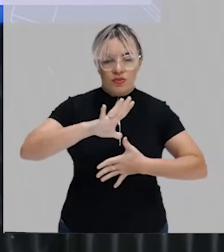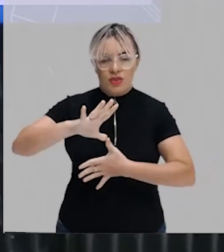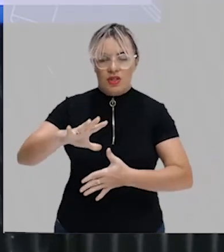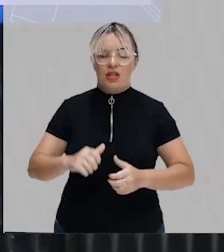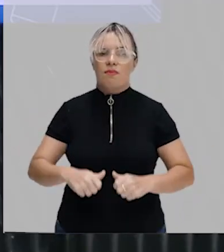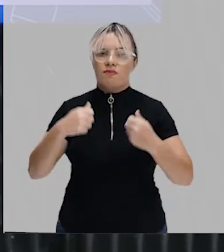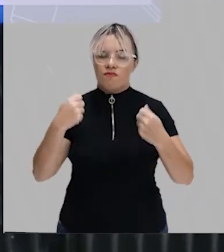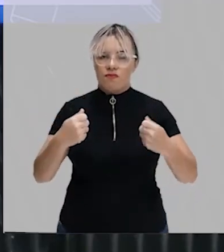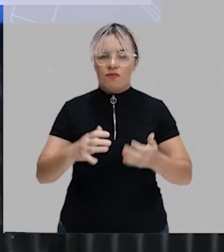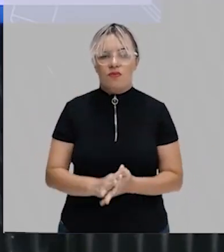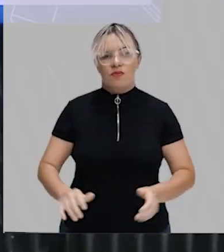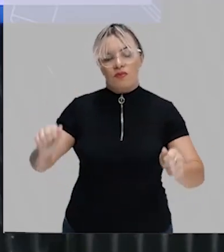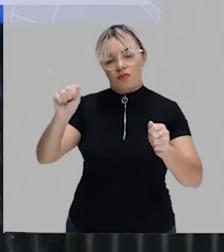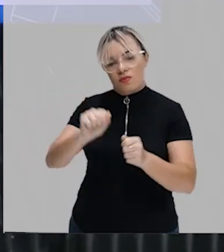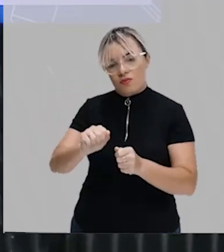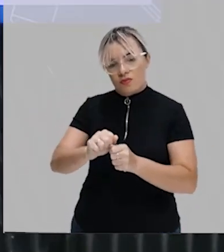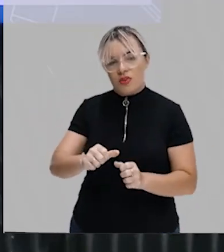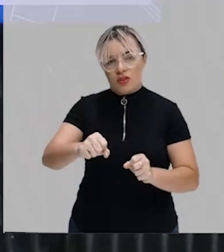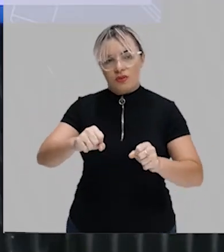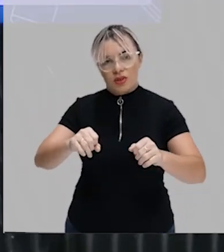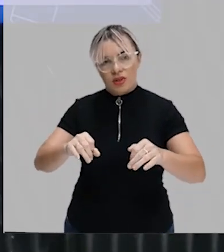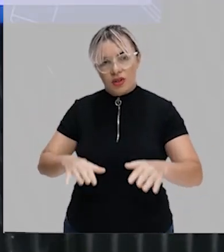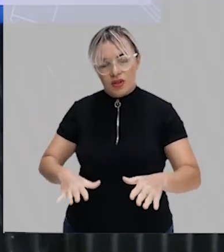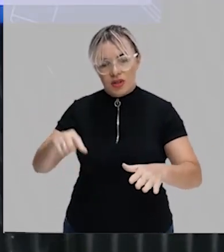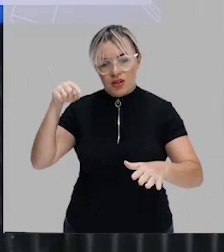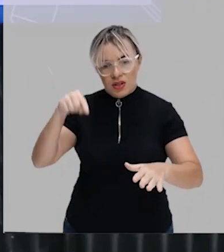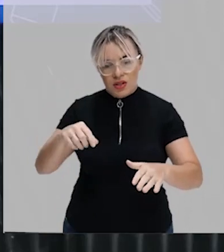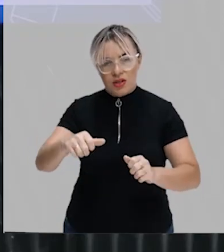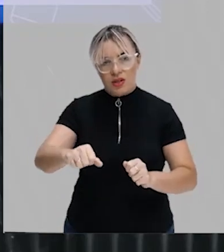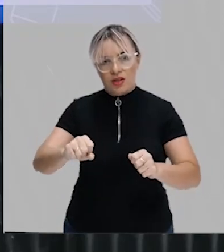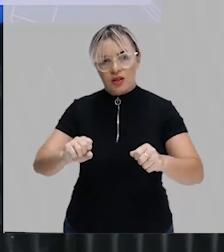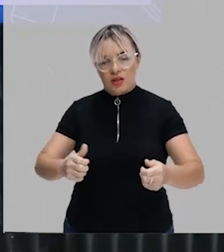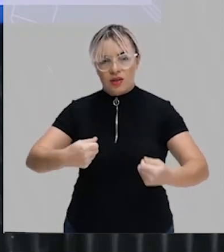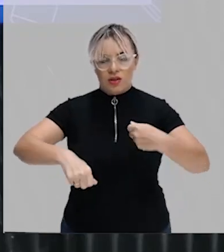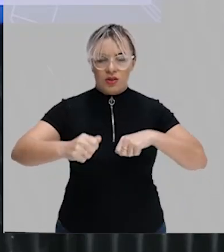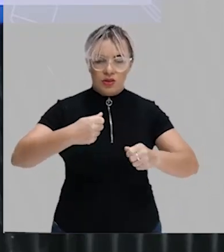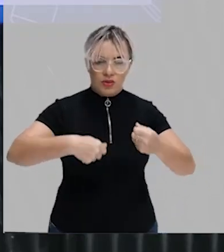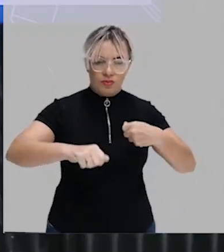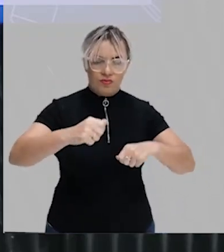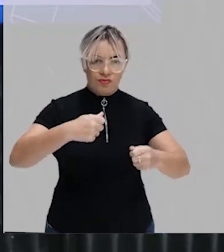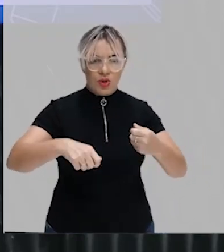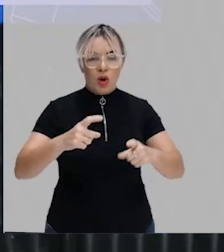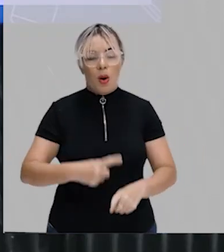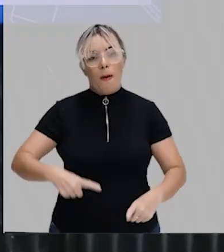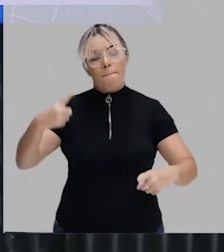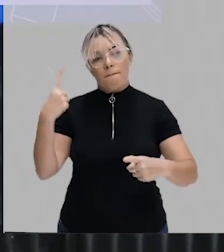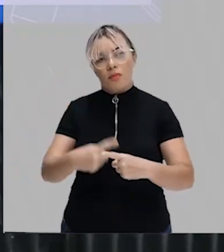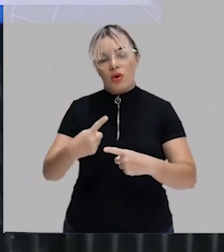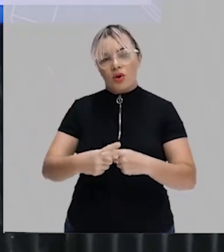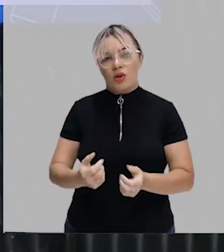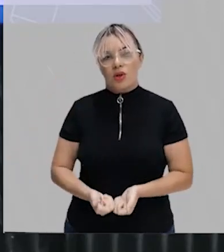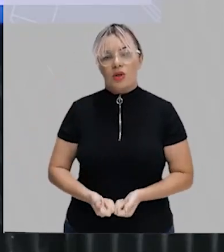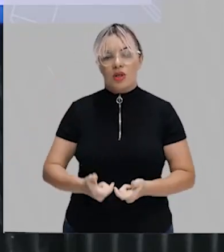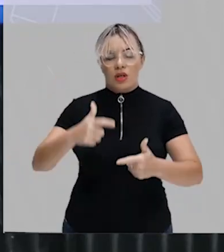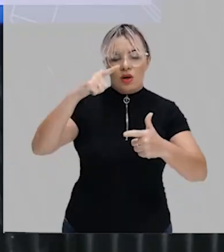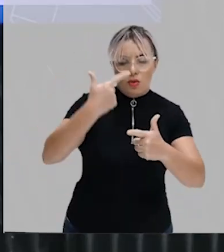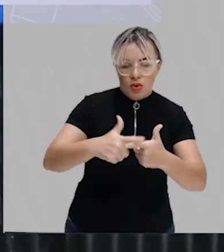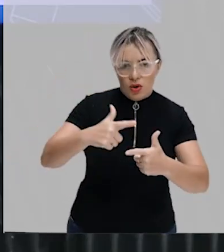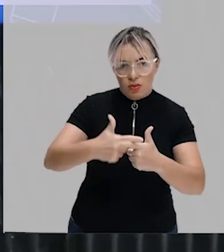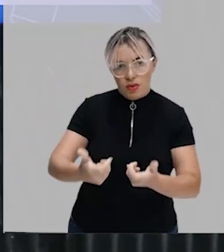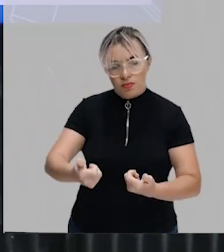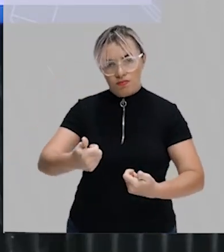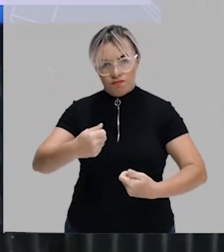necessidade de fazer uma exploração econômica, por conta até mesmo de um declínio, de uma crise no